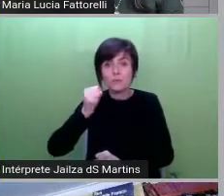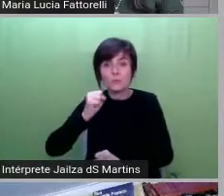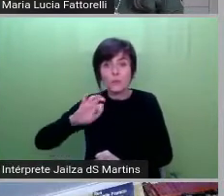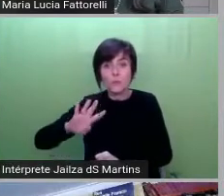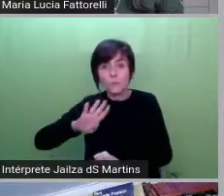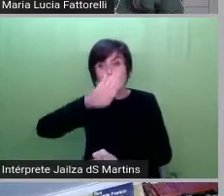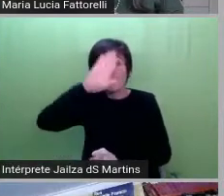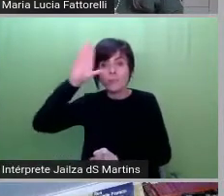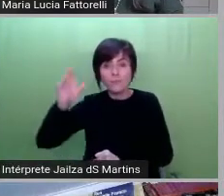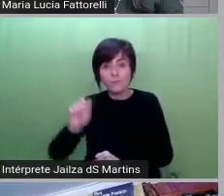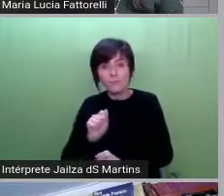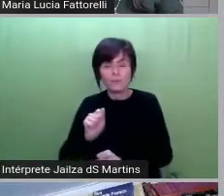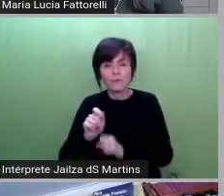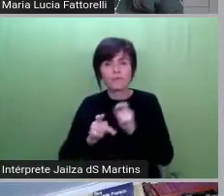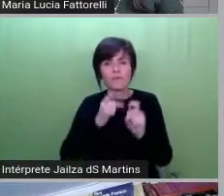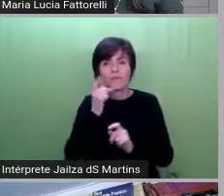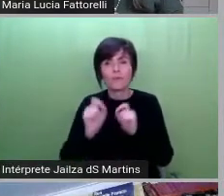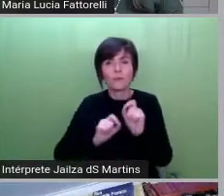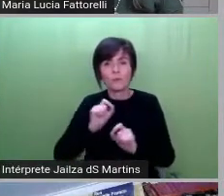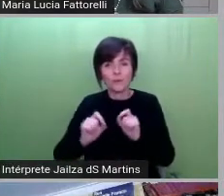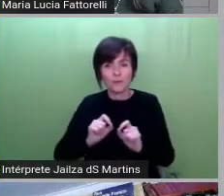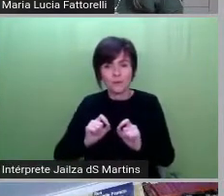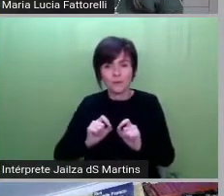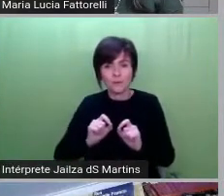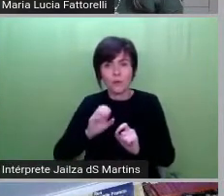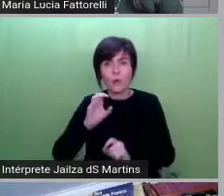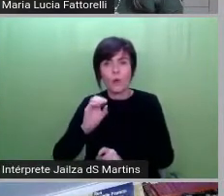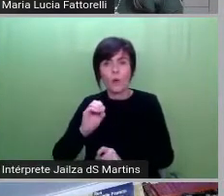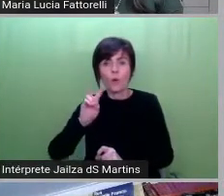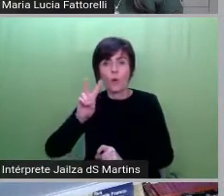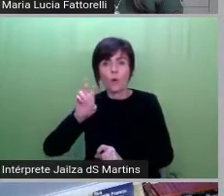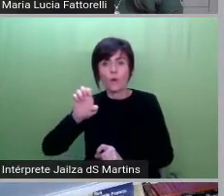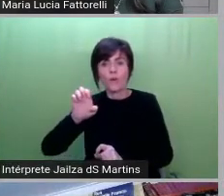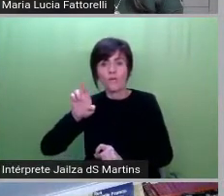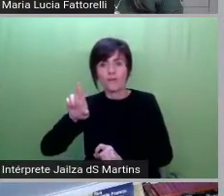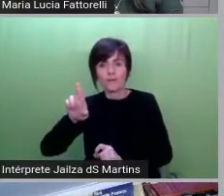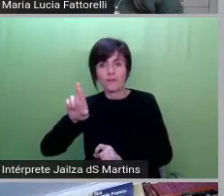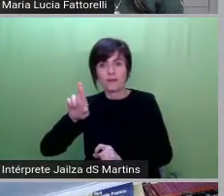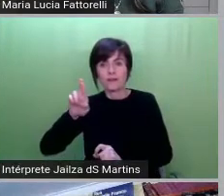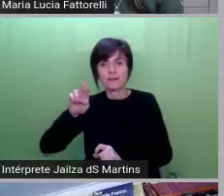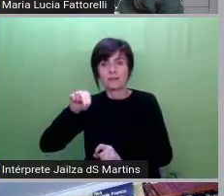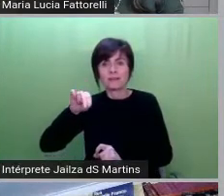1,058 trilhão que são chamadas de operações de overnight.